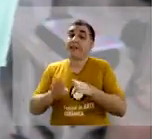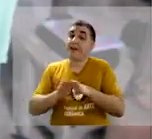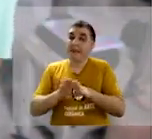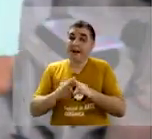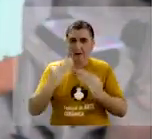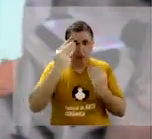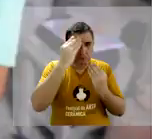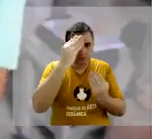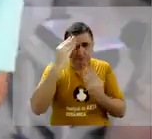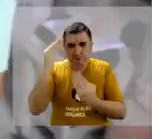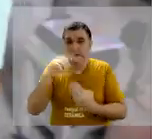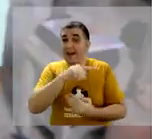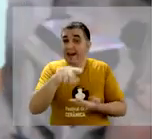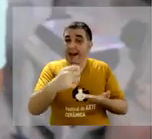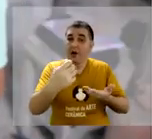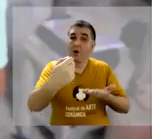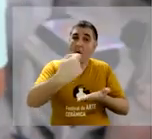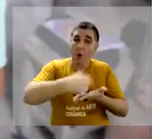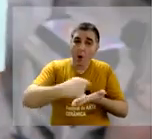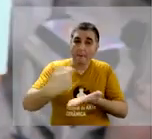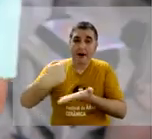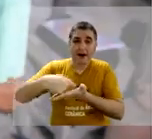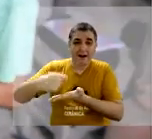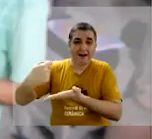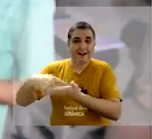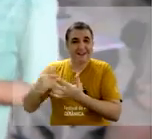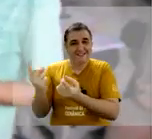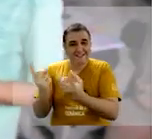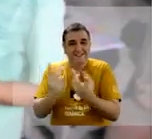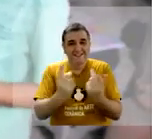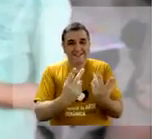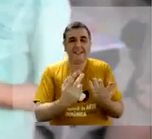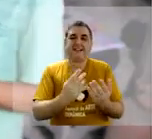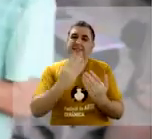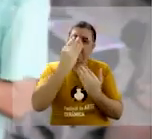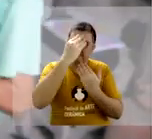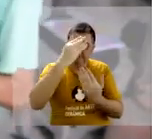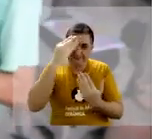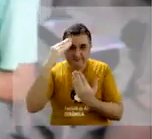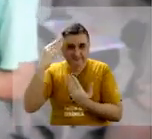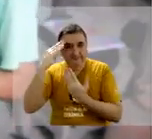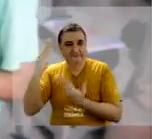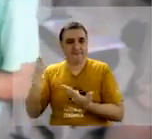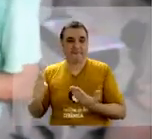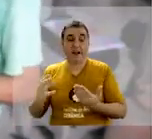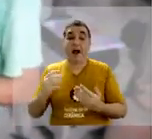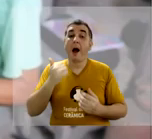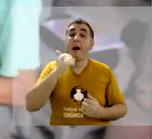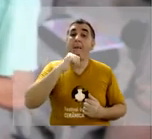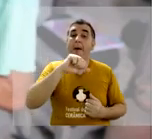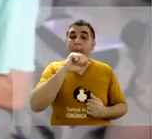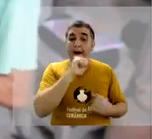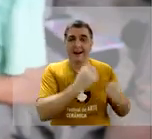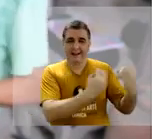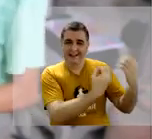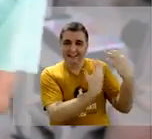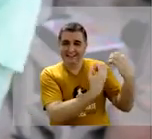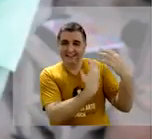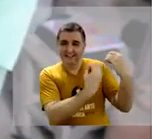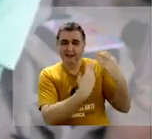agradecida por todos os meus fregueses que veio aqui, todos que já me ajudaram. Agradecida a minha mãe por